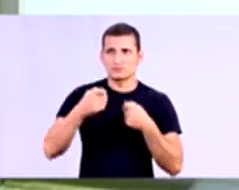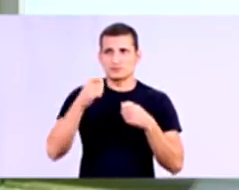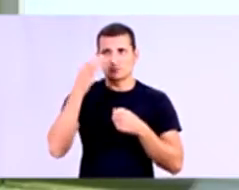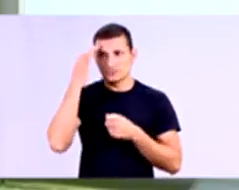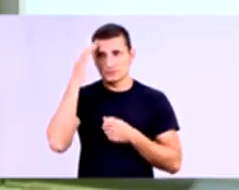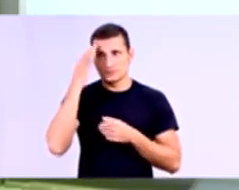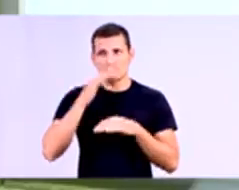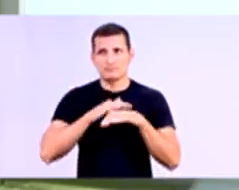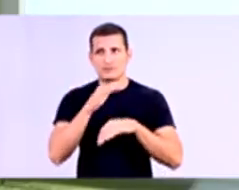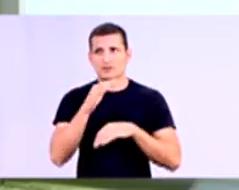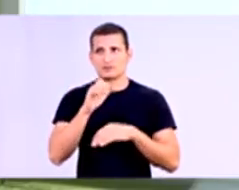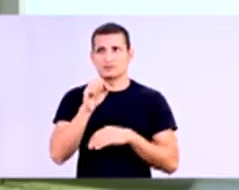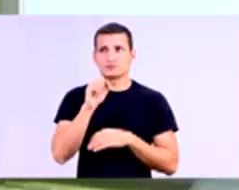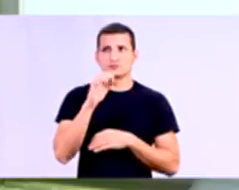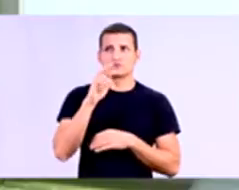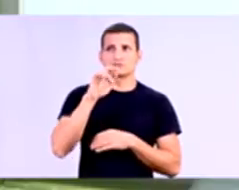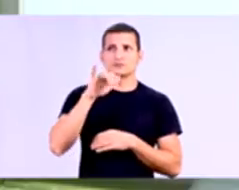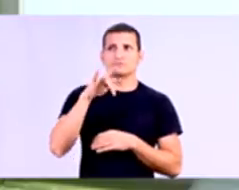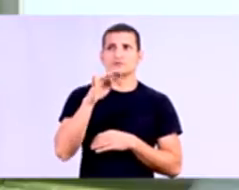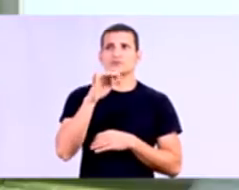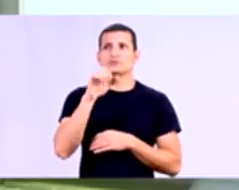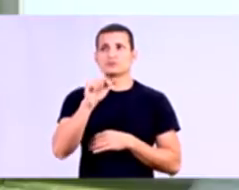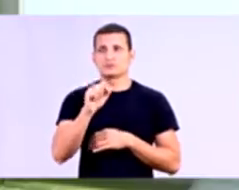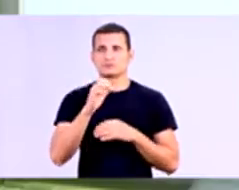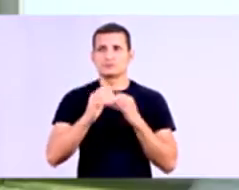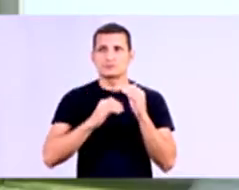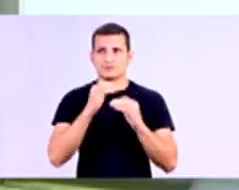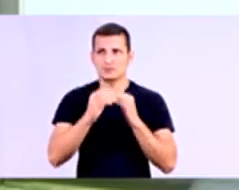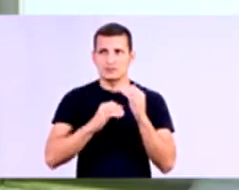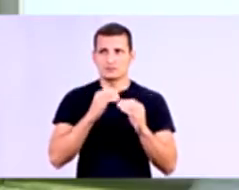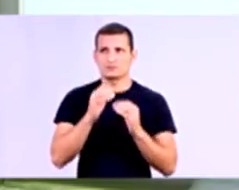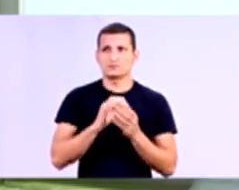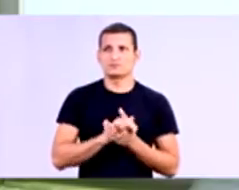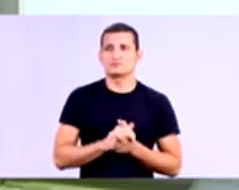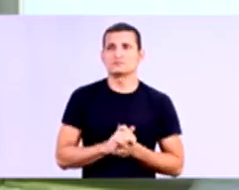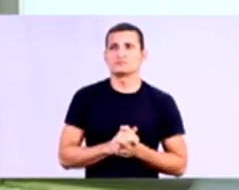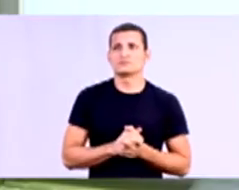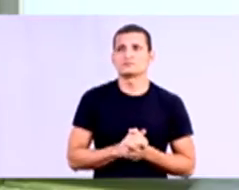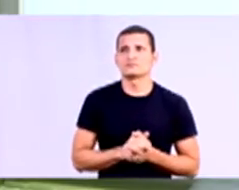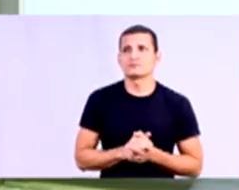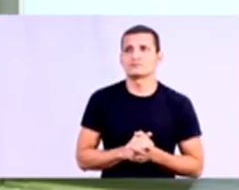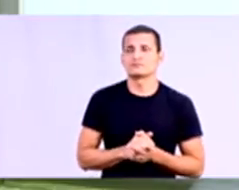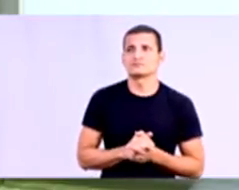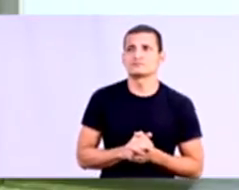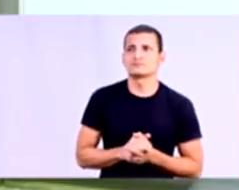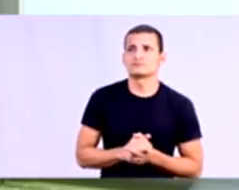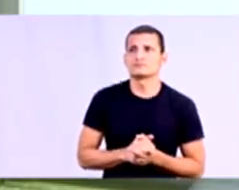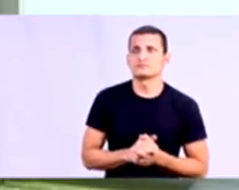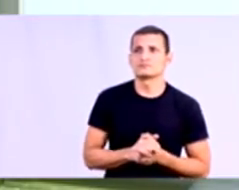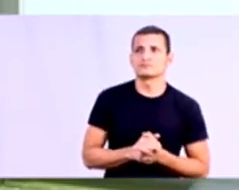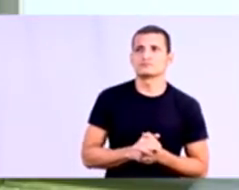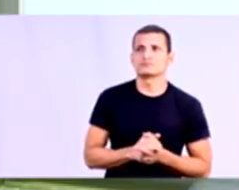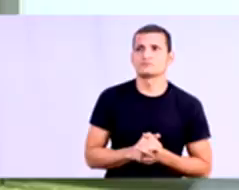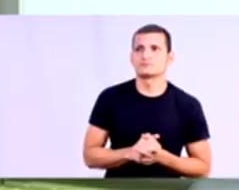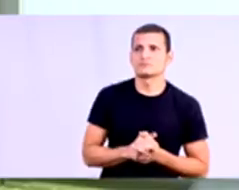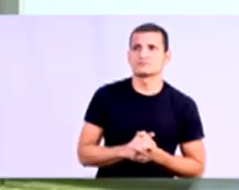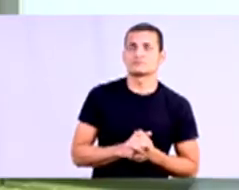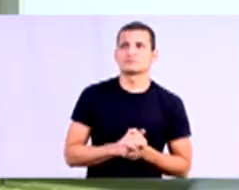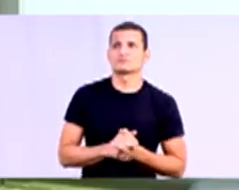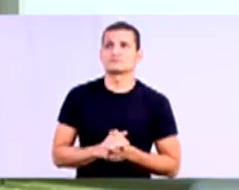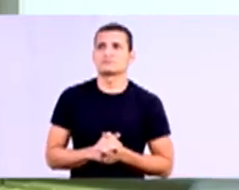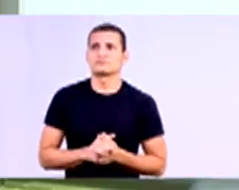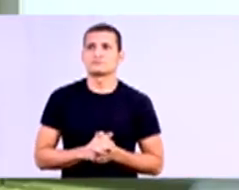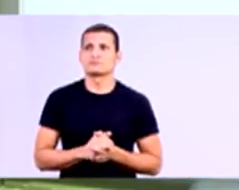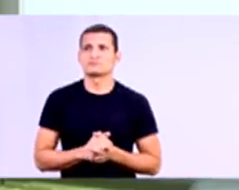entender um pouco mais de script de banco de dados, tá? Seja Transact ou seja PL/SQL. São as duas mais fortes no